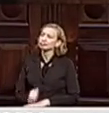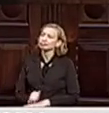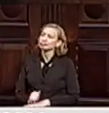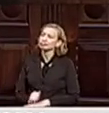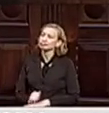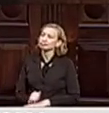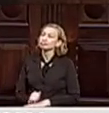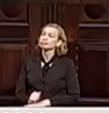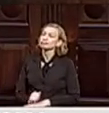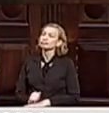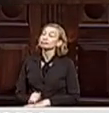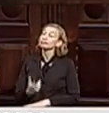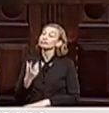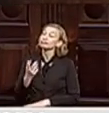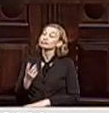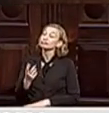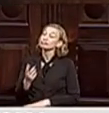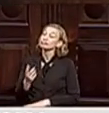Federal decidir.